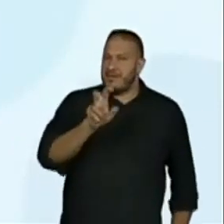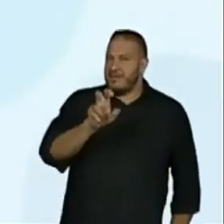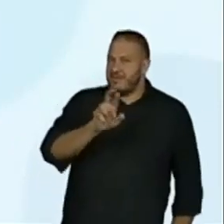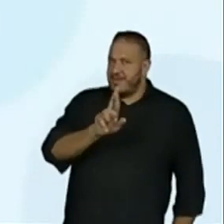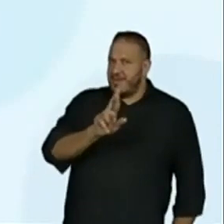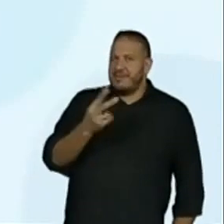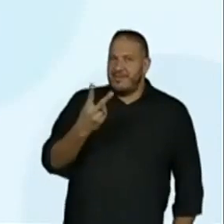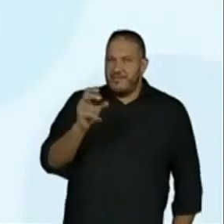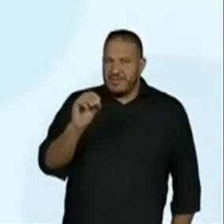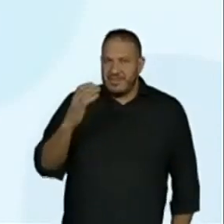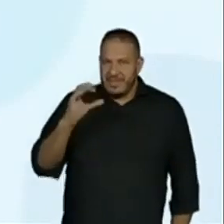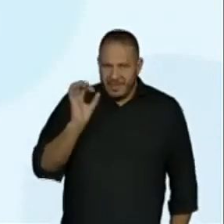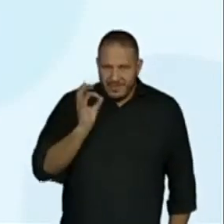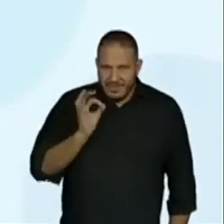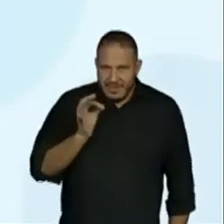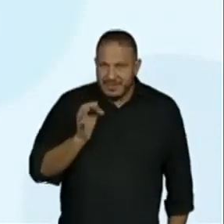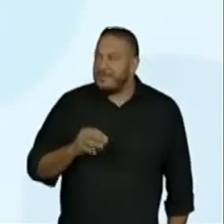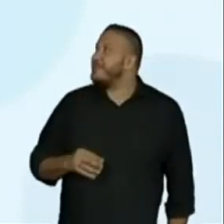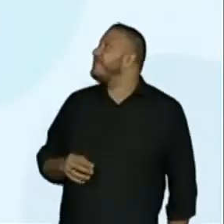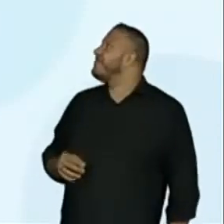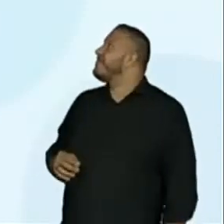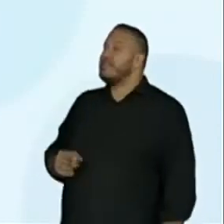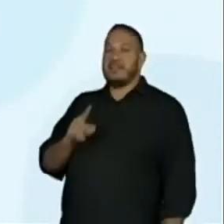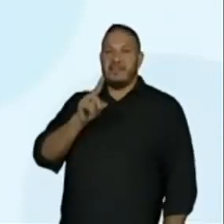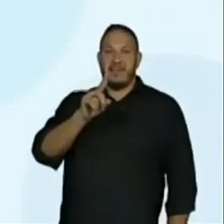R$15,20, não é mesmo? Então, vamos lá,